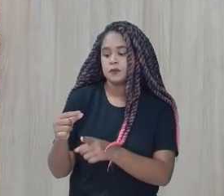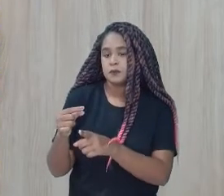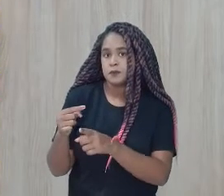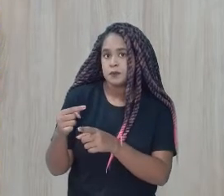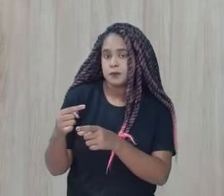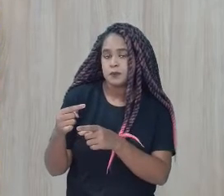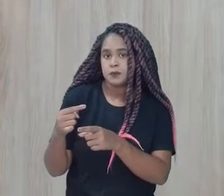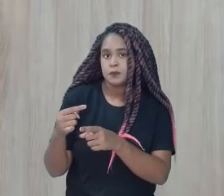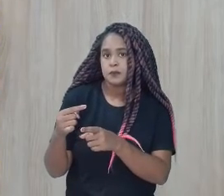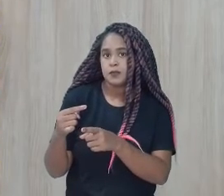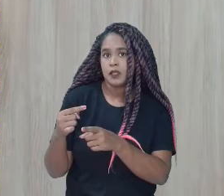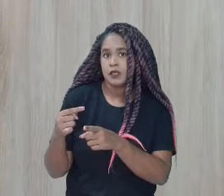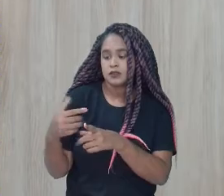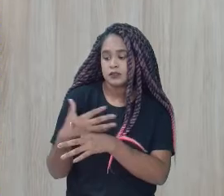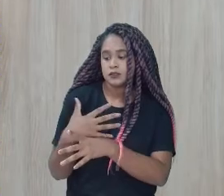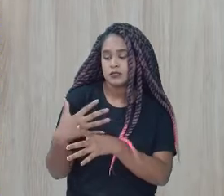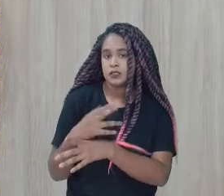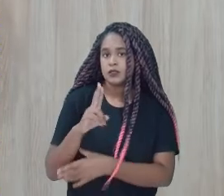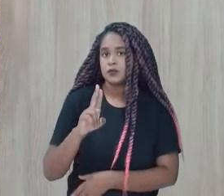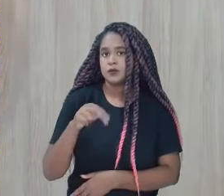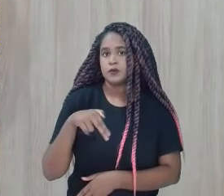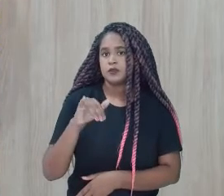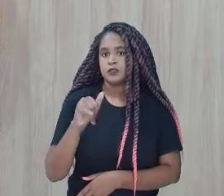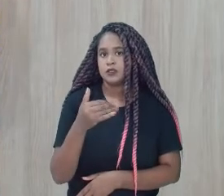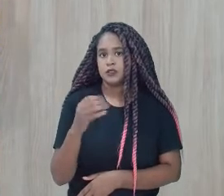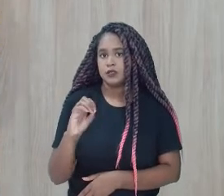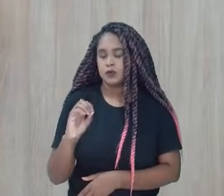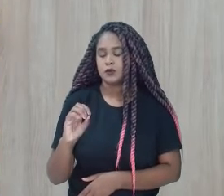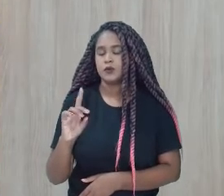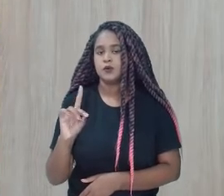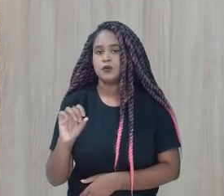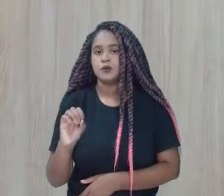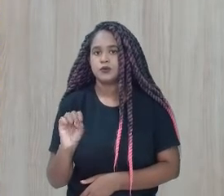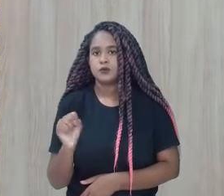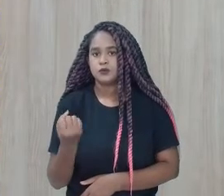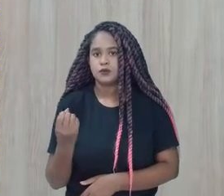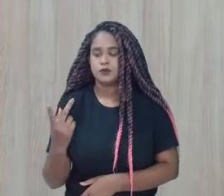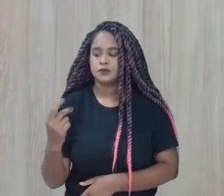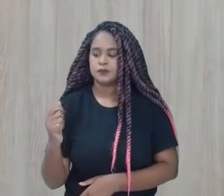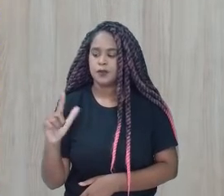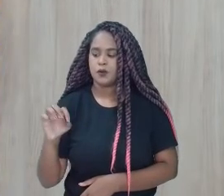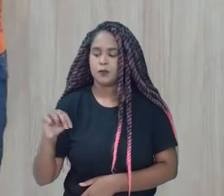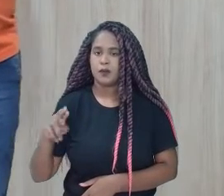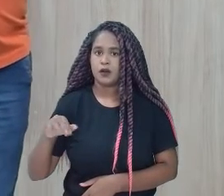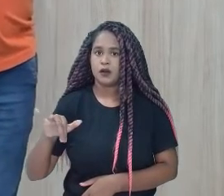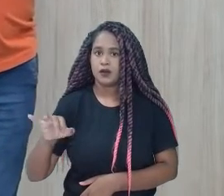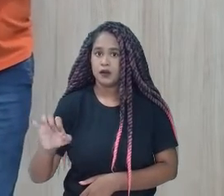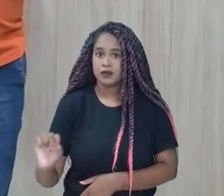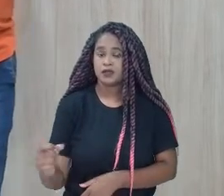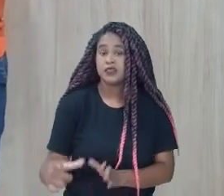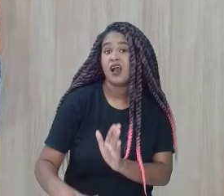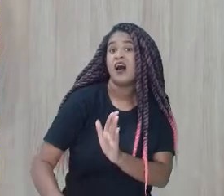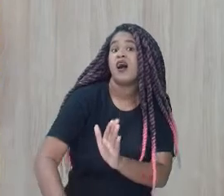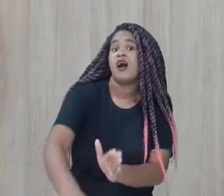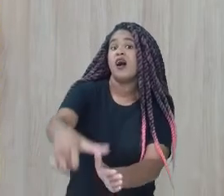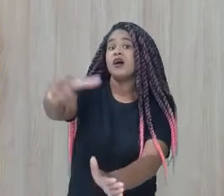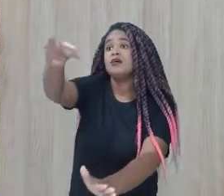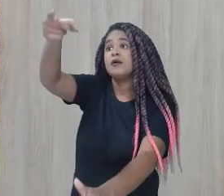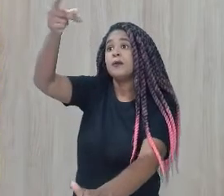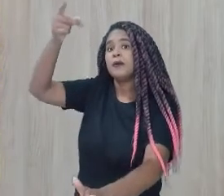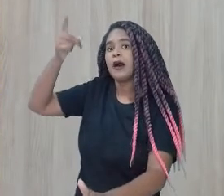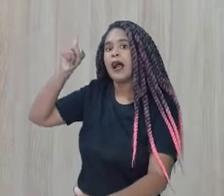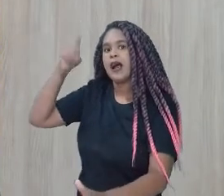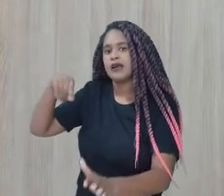município de União dos Palmares, né? E pertencia, inclusive, à antiga capitania